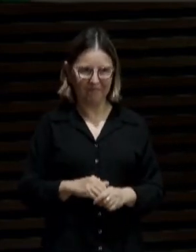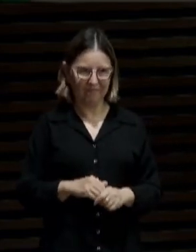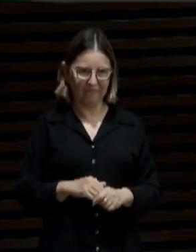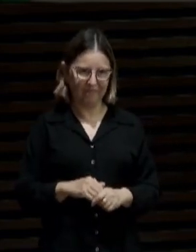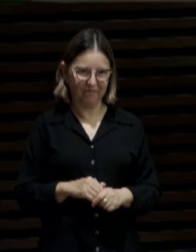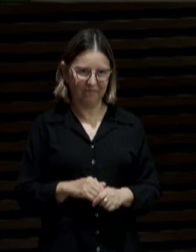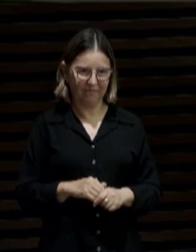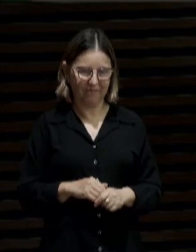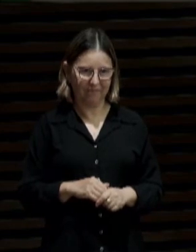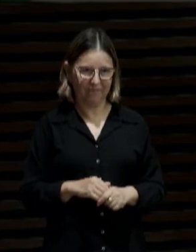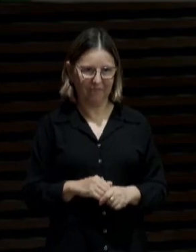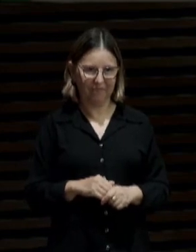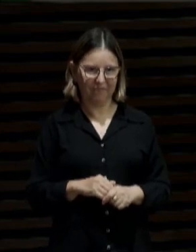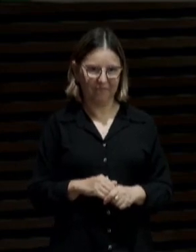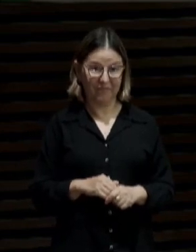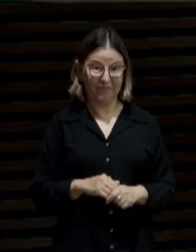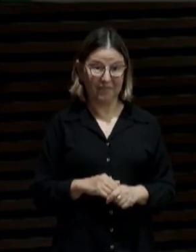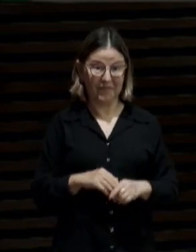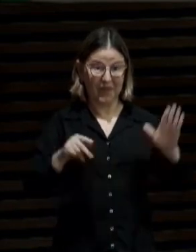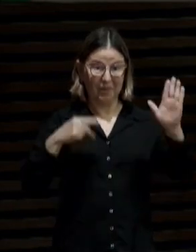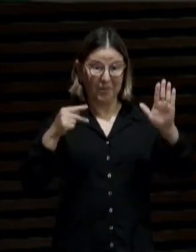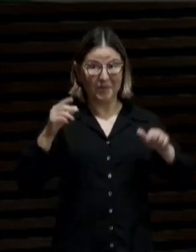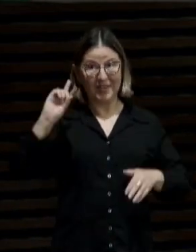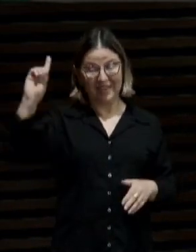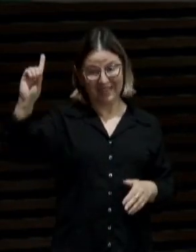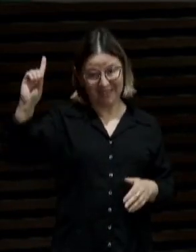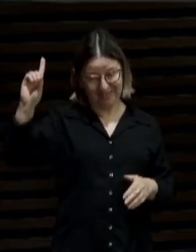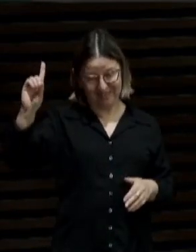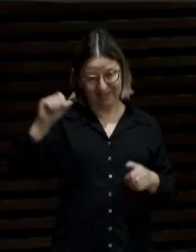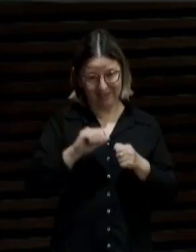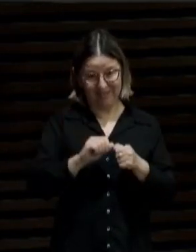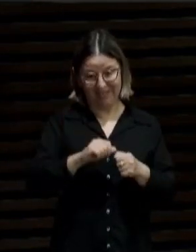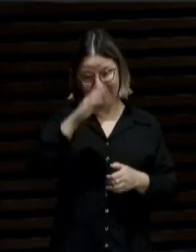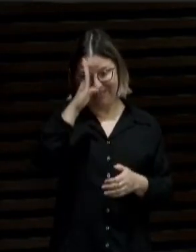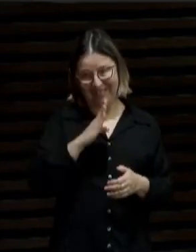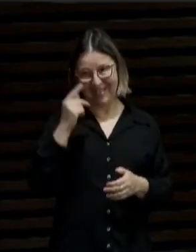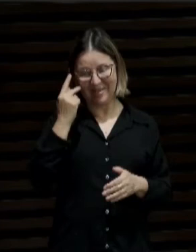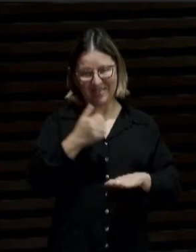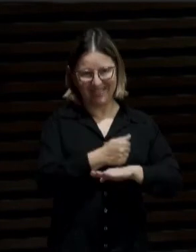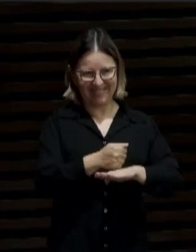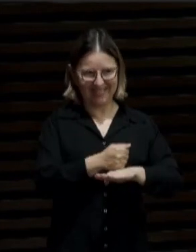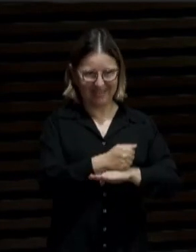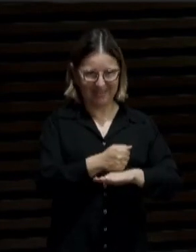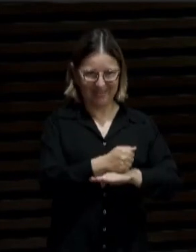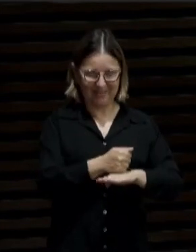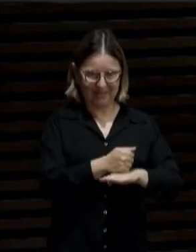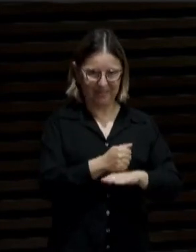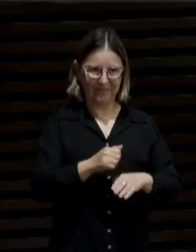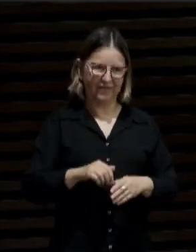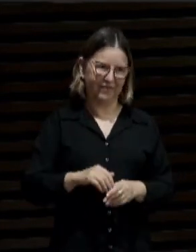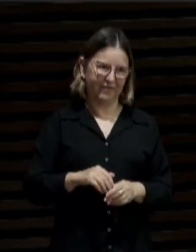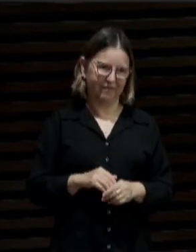Mas foi pela promessa que Deus a concedeu gratuitamente a Abraão. Pular 2 versículos para frente, o versículo 21 vai falar